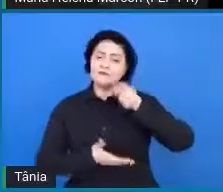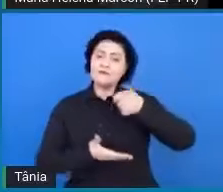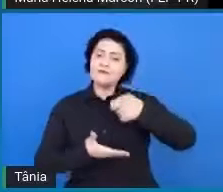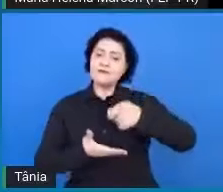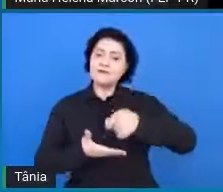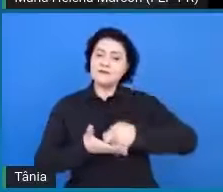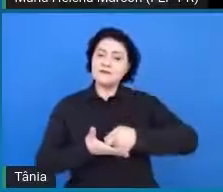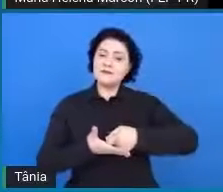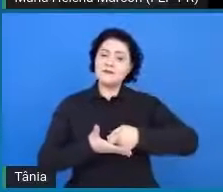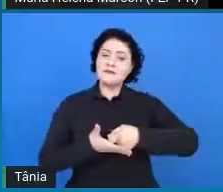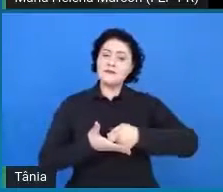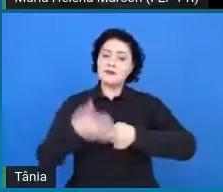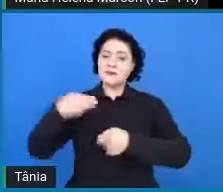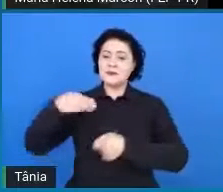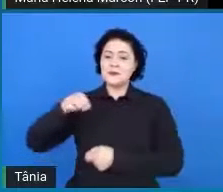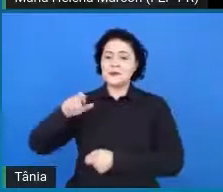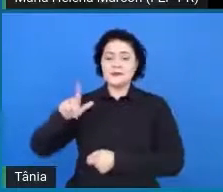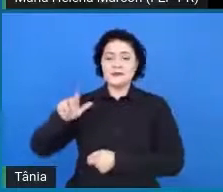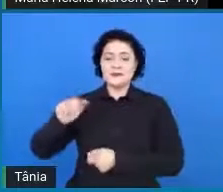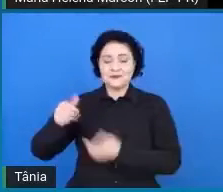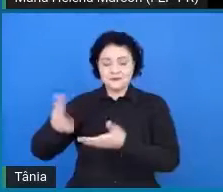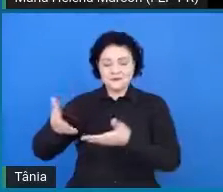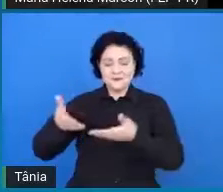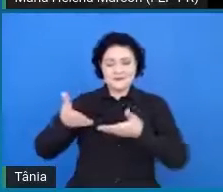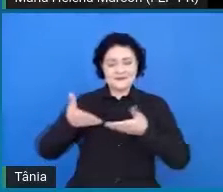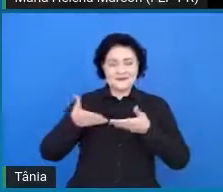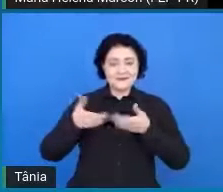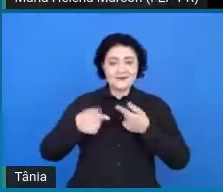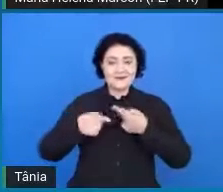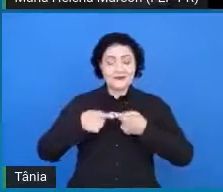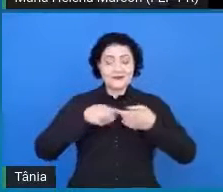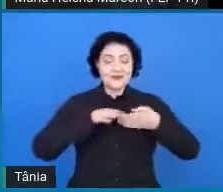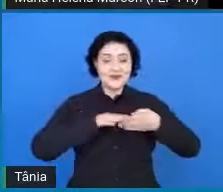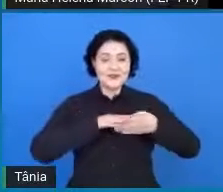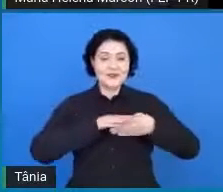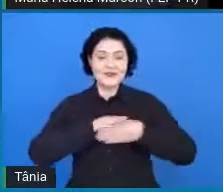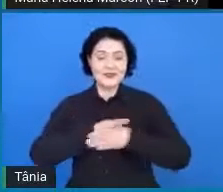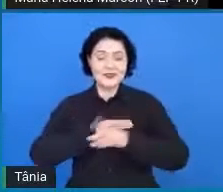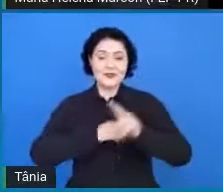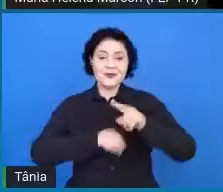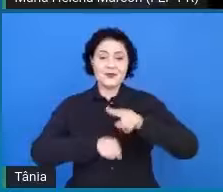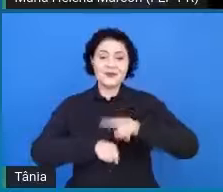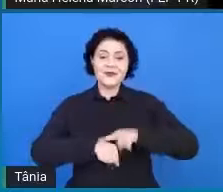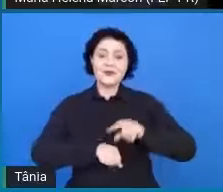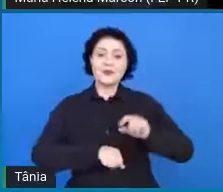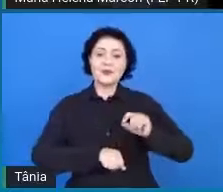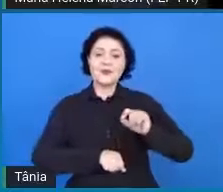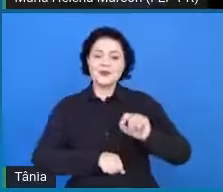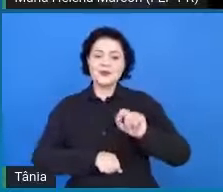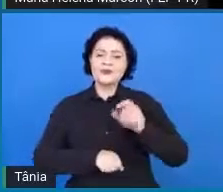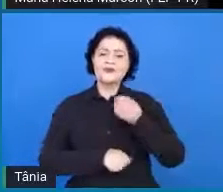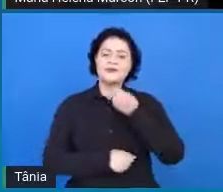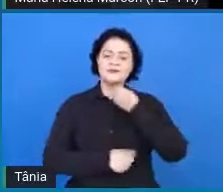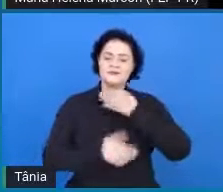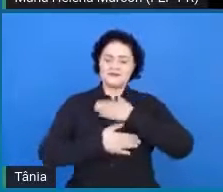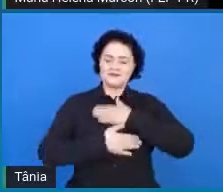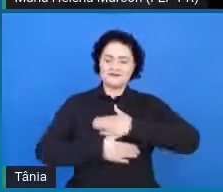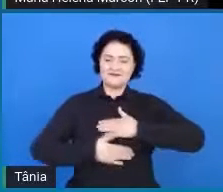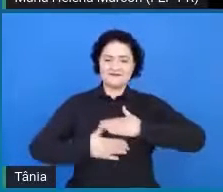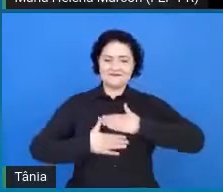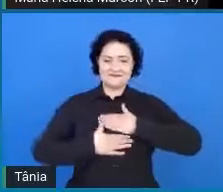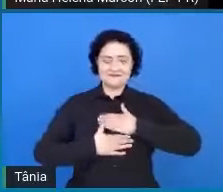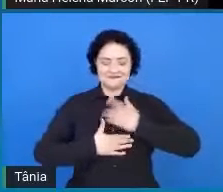a convite da Malena a adentrarmos nos nesta tarefa o que tem sido muito gratificante para